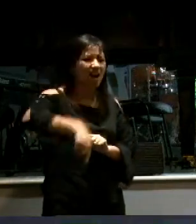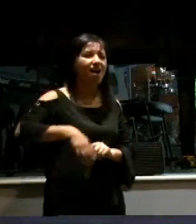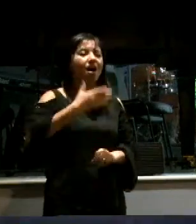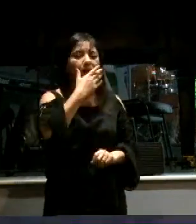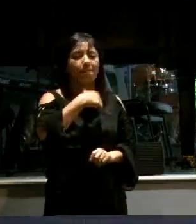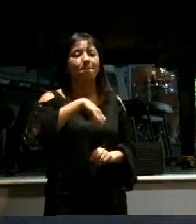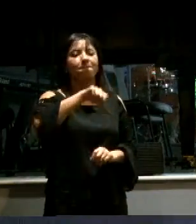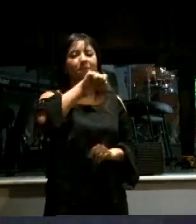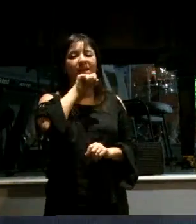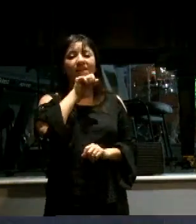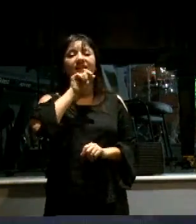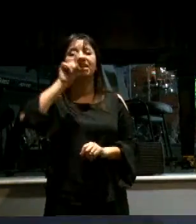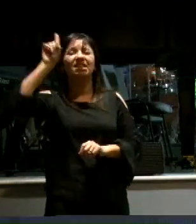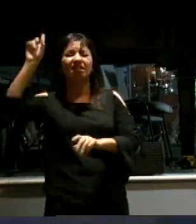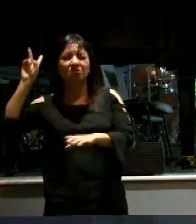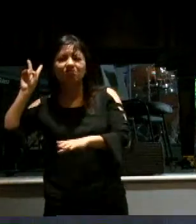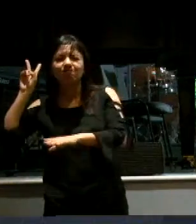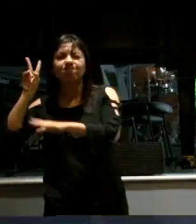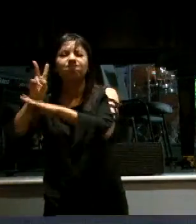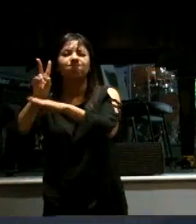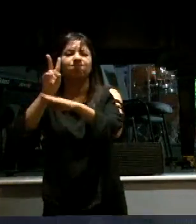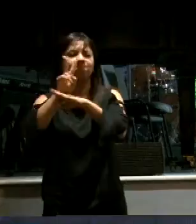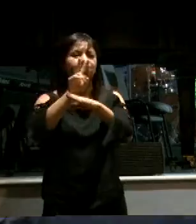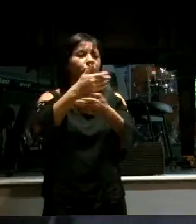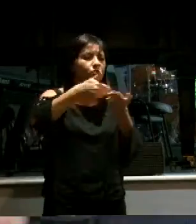vocês vivem o paradoxo.